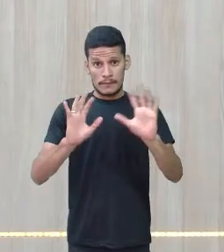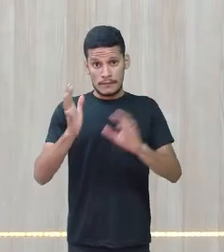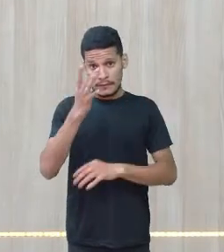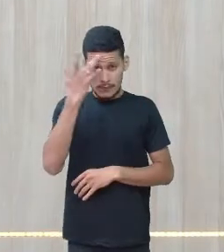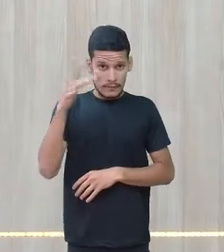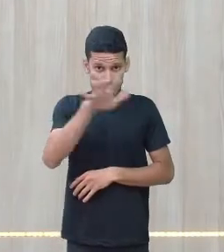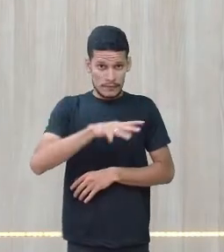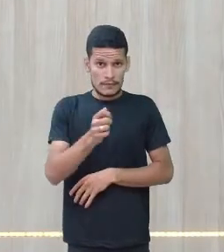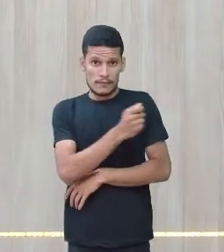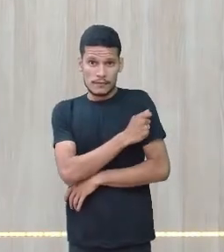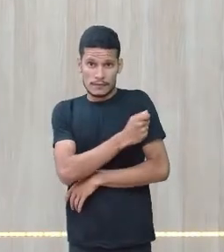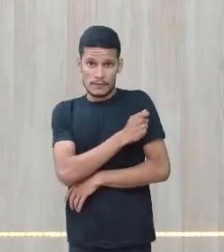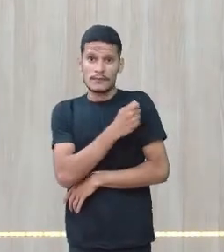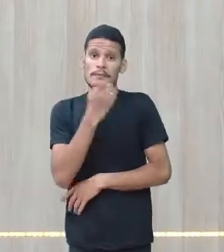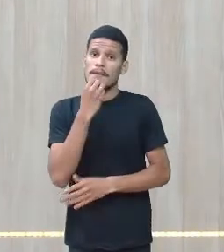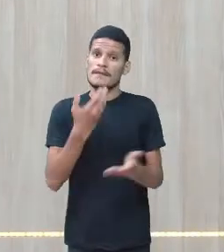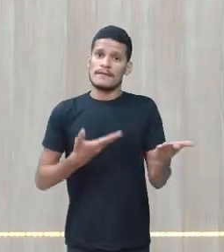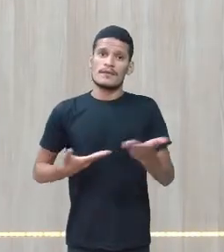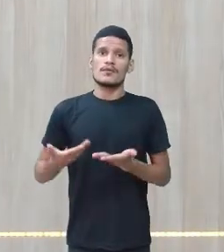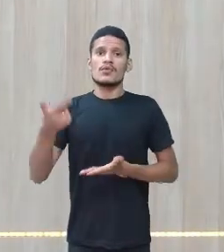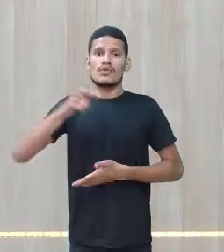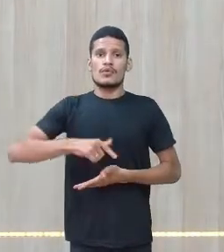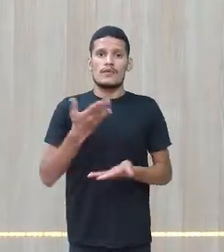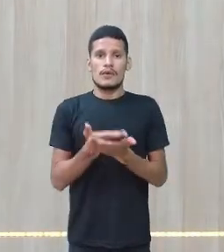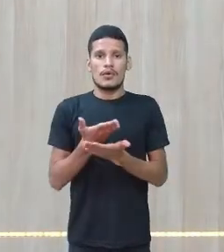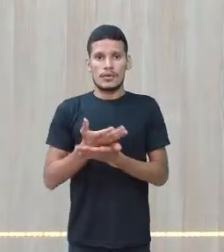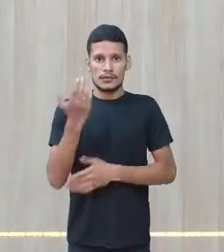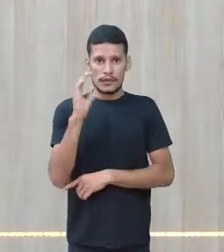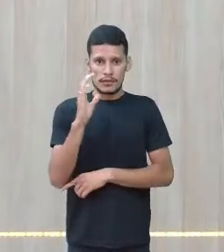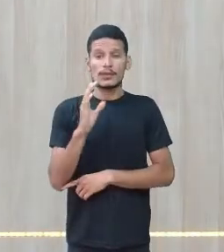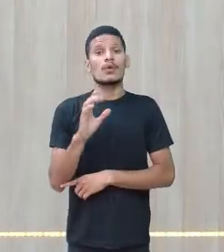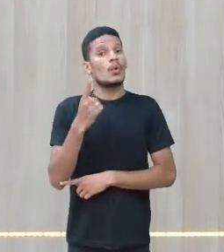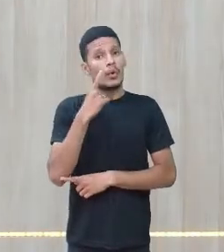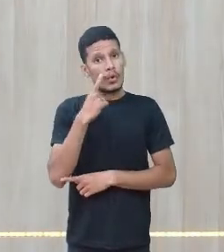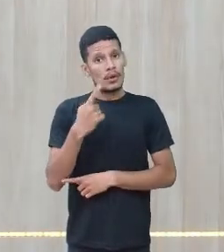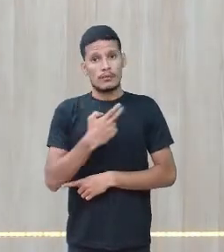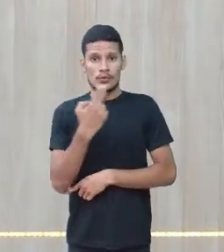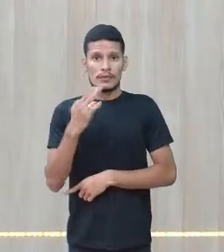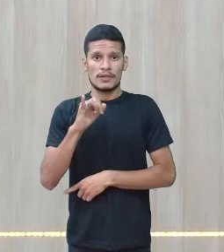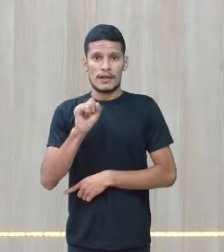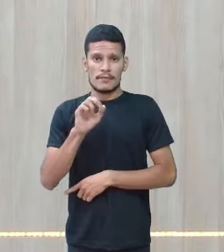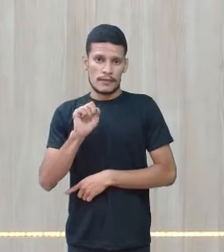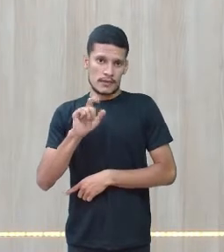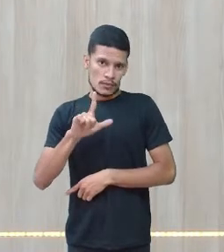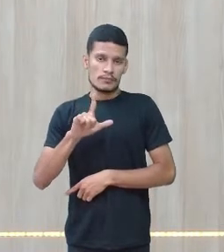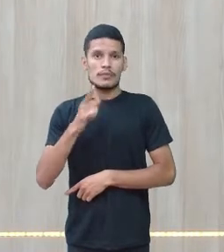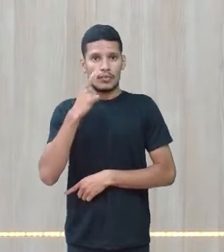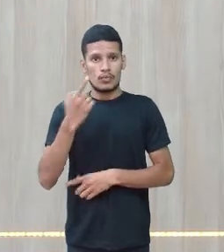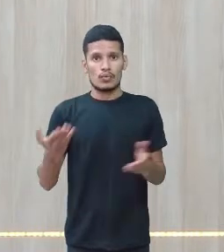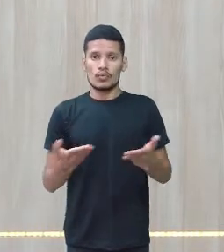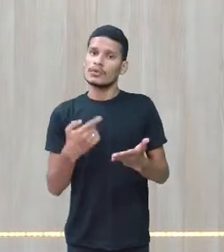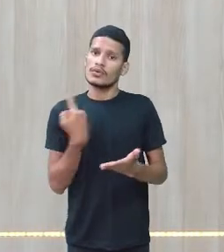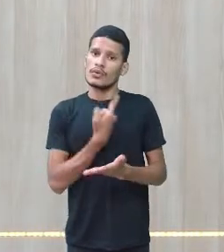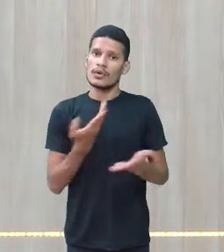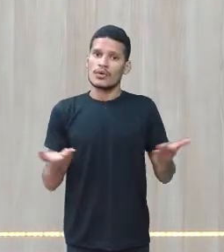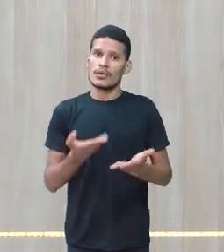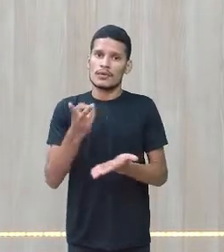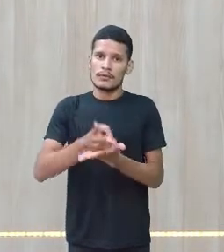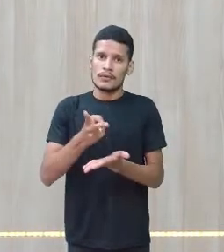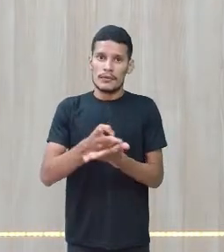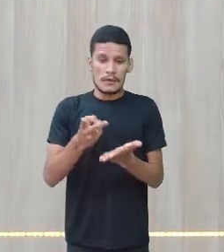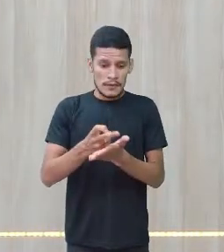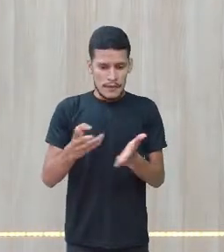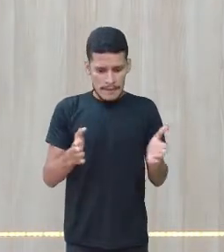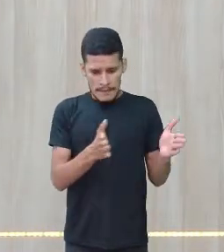Olá, alunos e alunas, bem-vindos a mais uma aula de ciência. Eu sou a professora Isabel e vamos juntos aí nessa caminhada